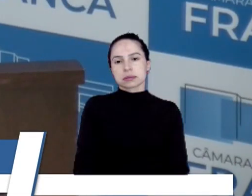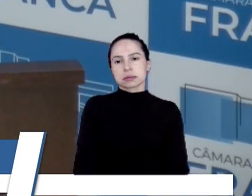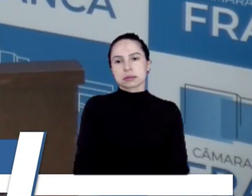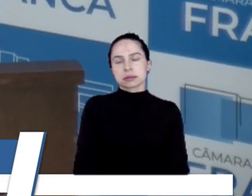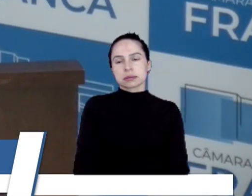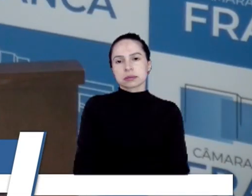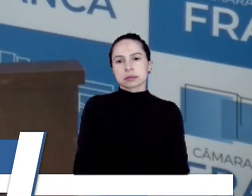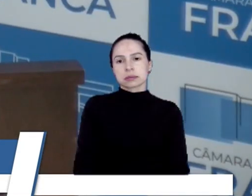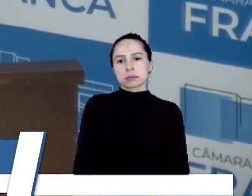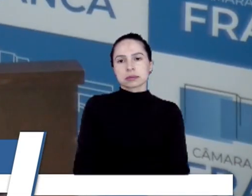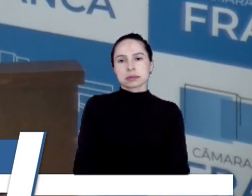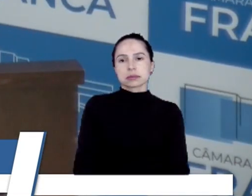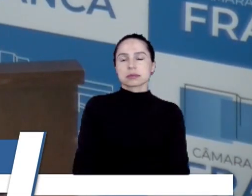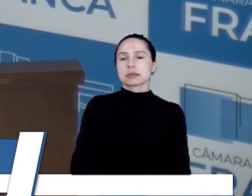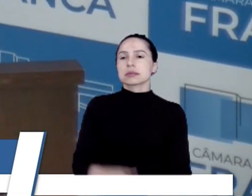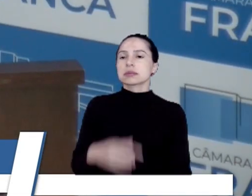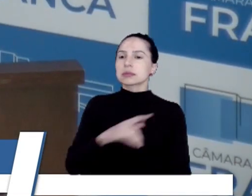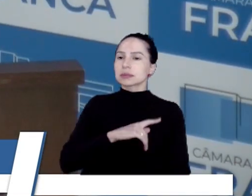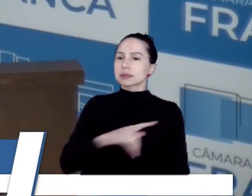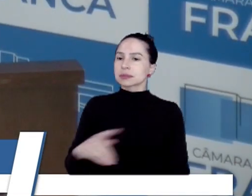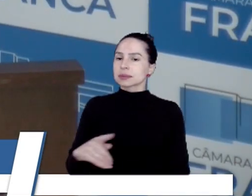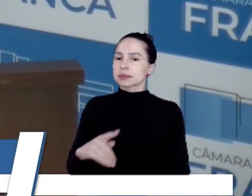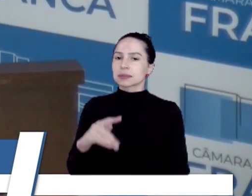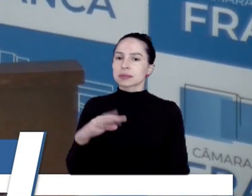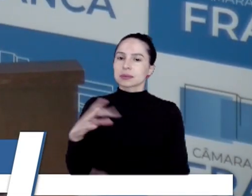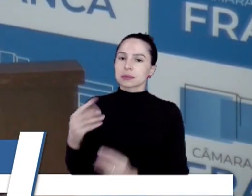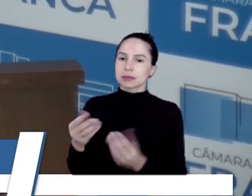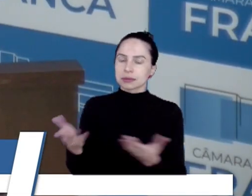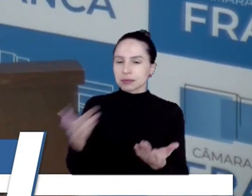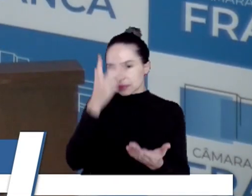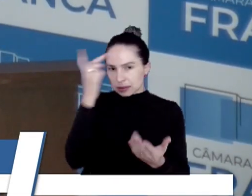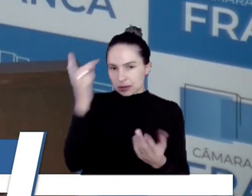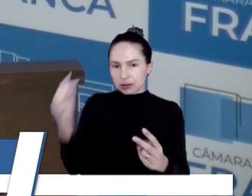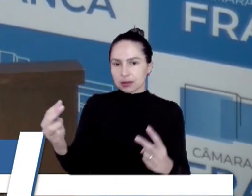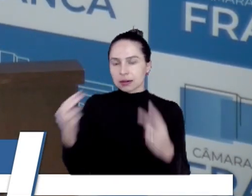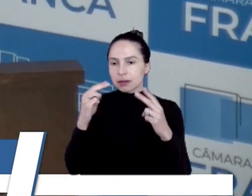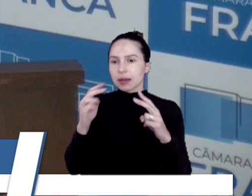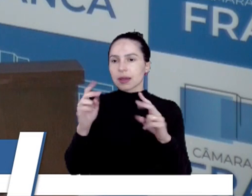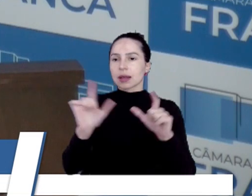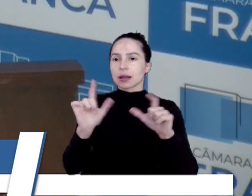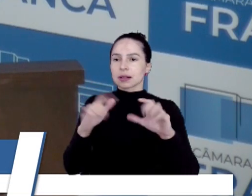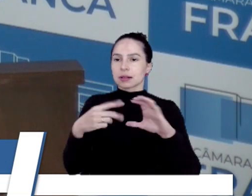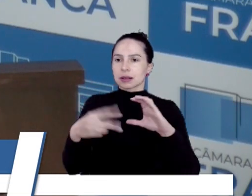Presidente, novos pares, público que nos assiste pela TV Câmara.